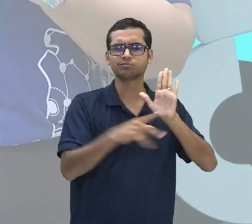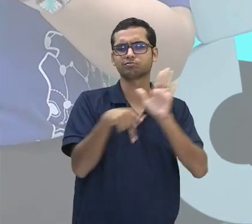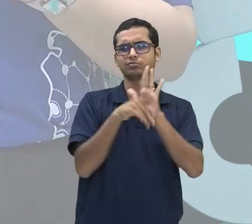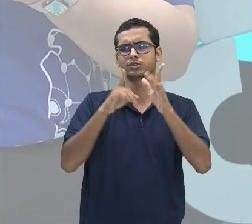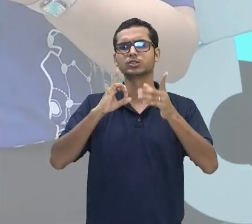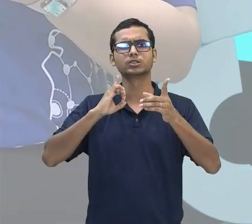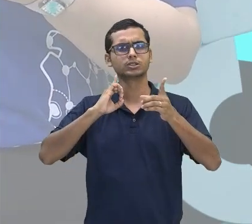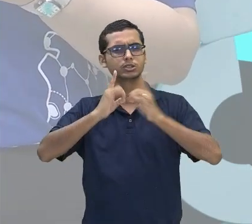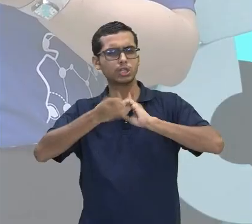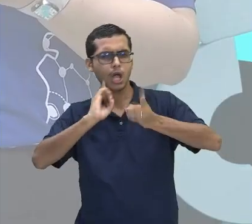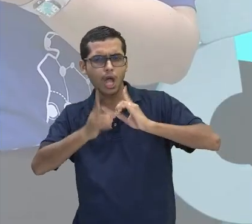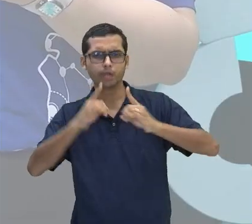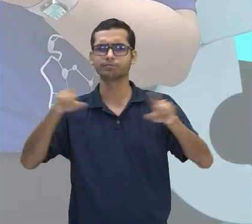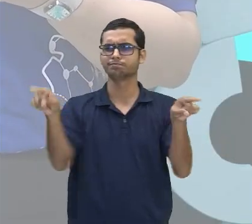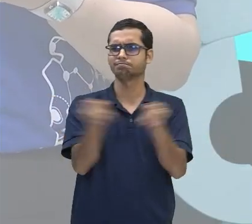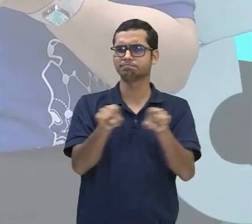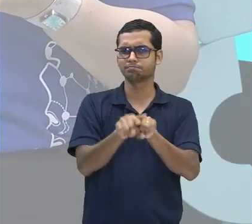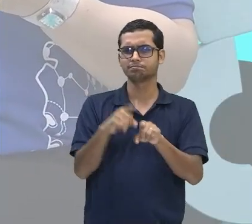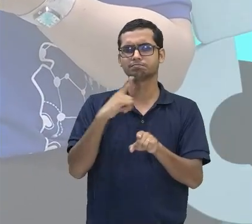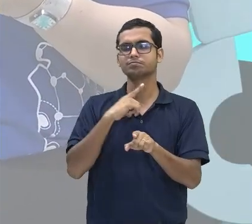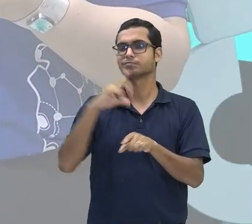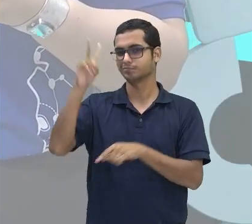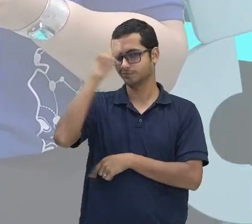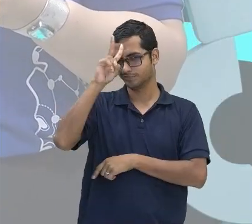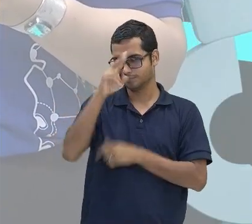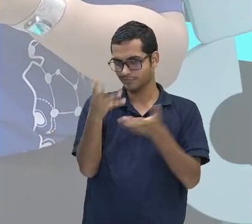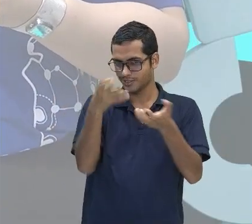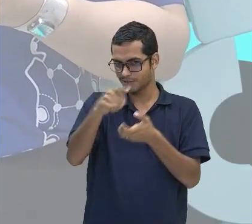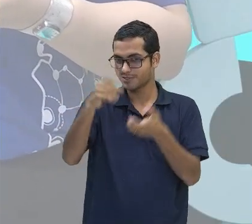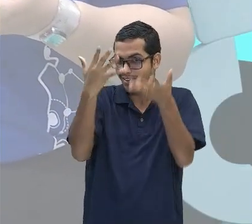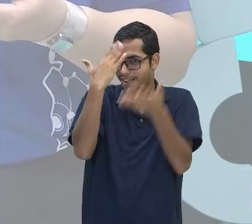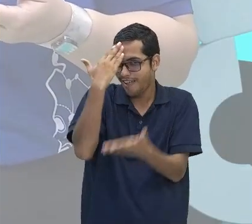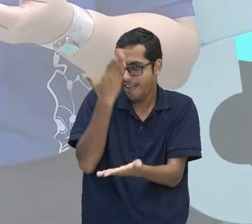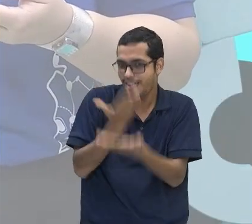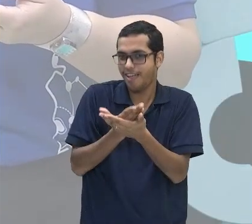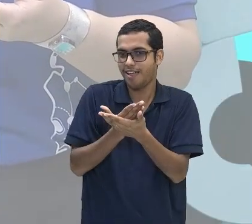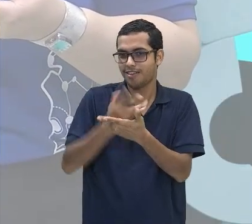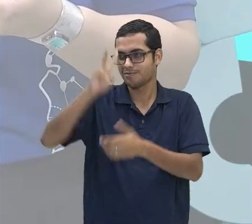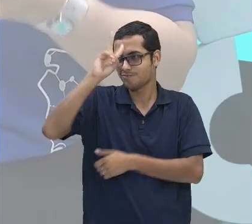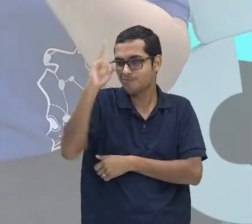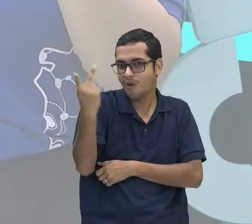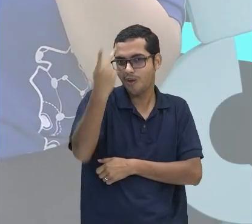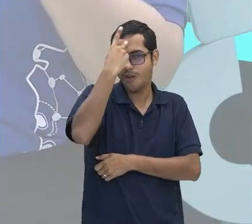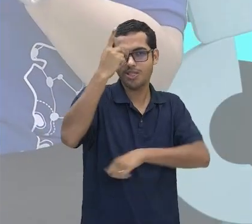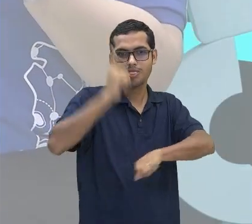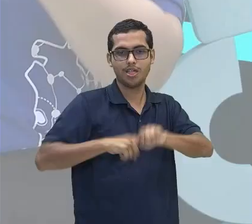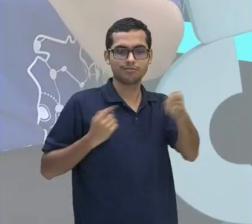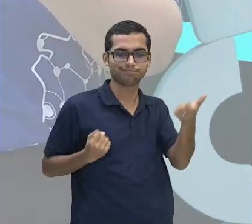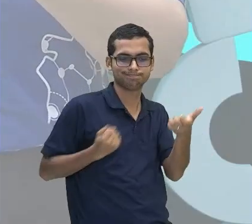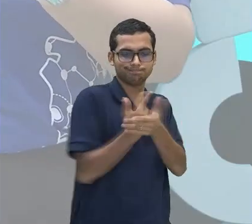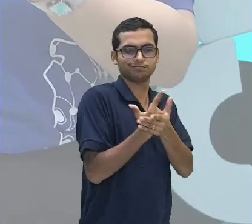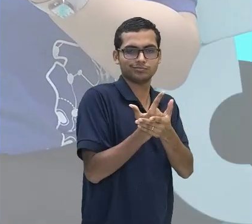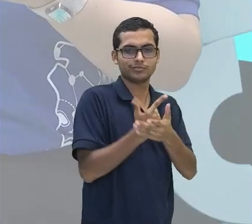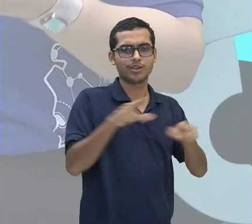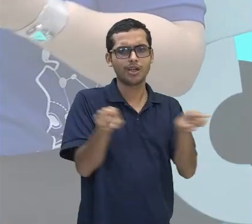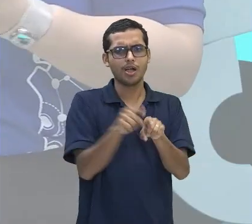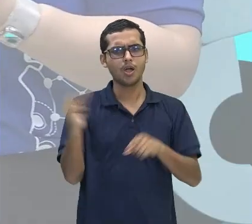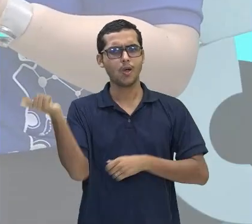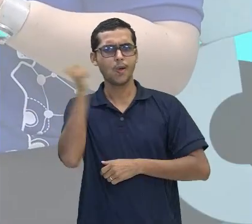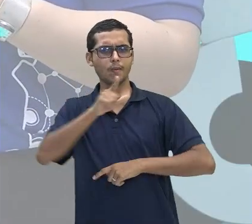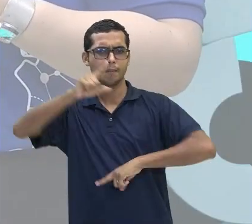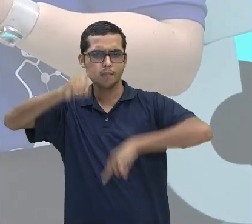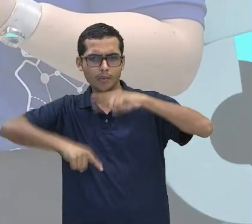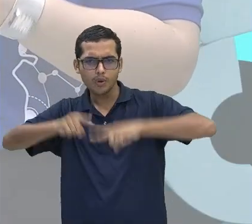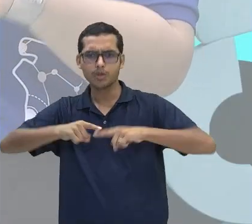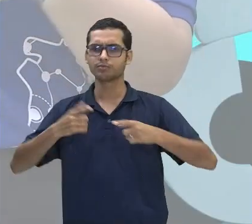porque, lembrem-se, ele quer te convencer a comprar algo, adquirir um produto, um serviço assim por